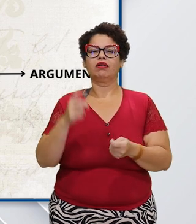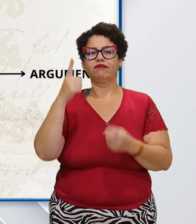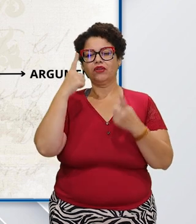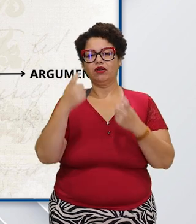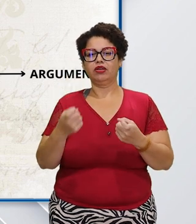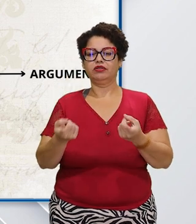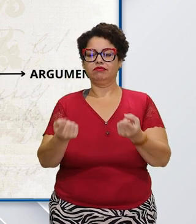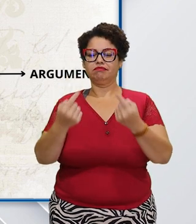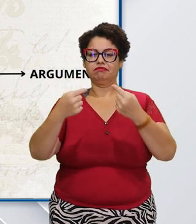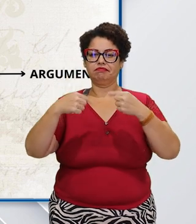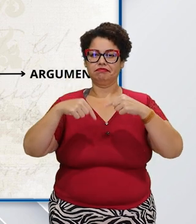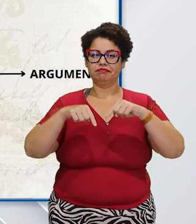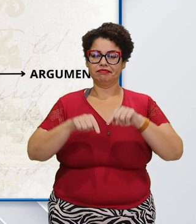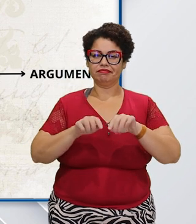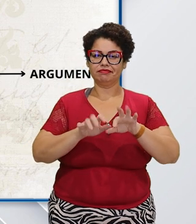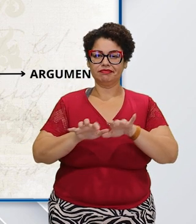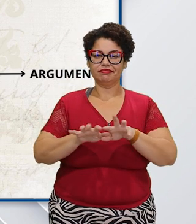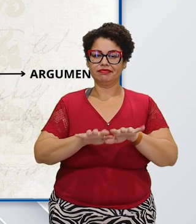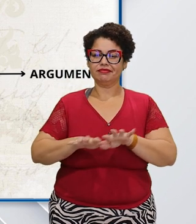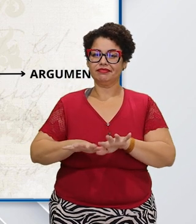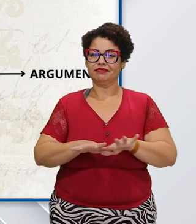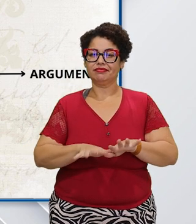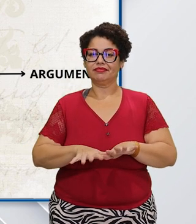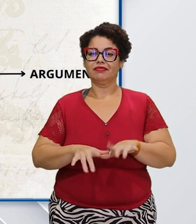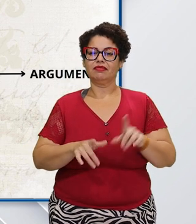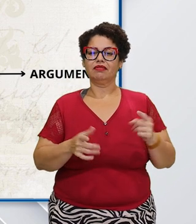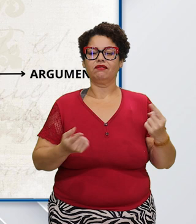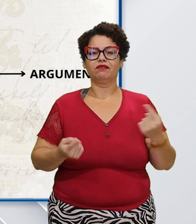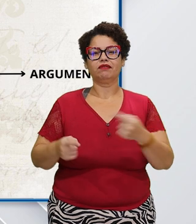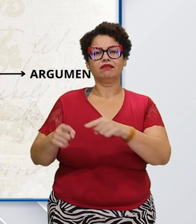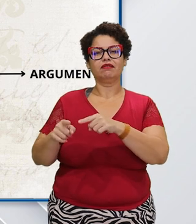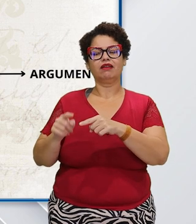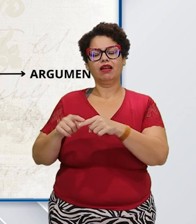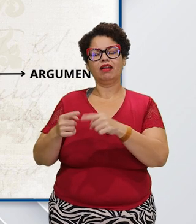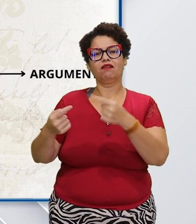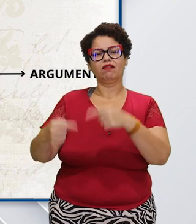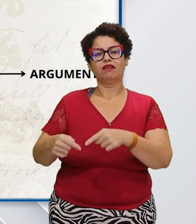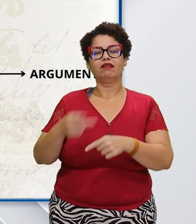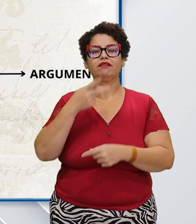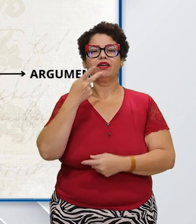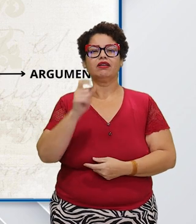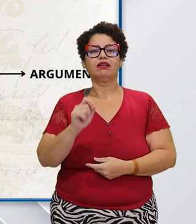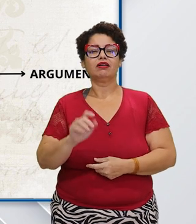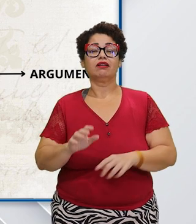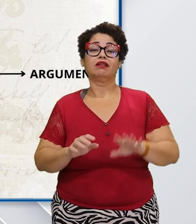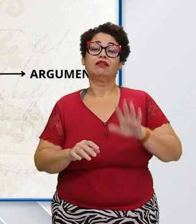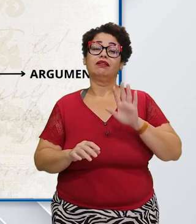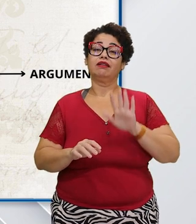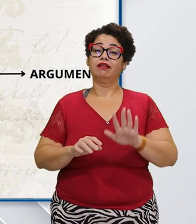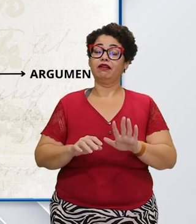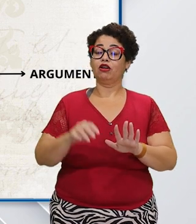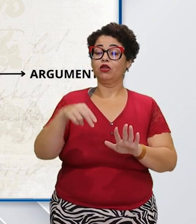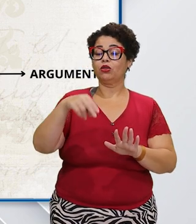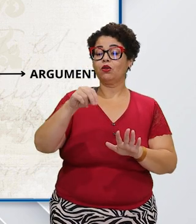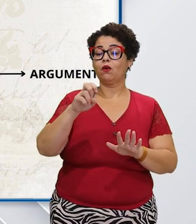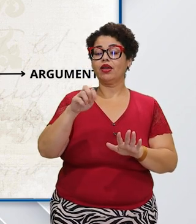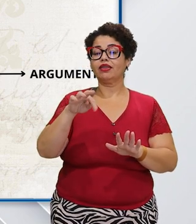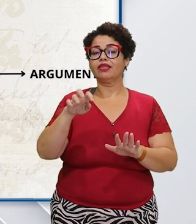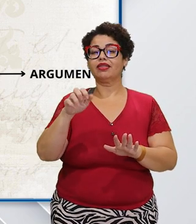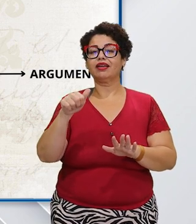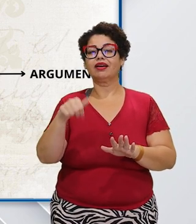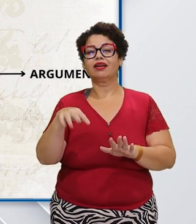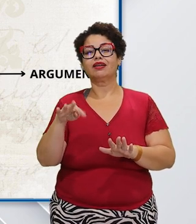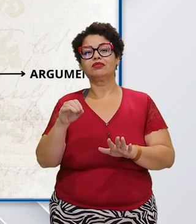violência escolar na sequência o autor traz o contraargumento marcado então por no